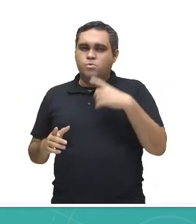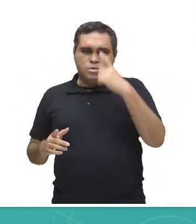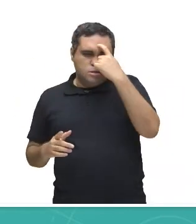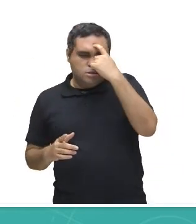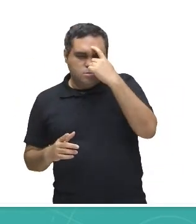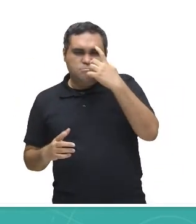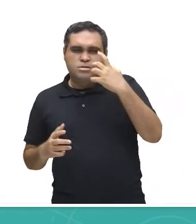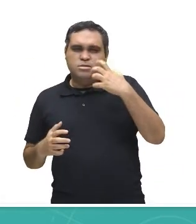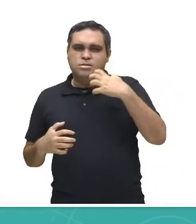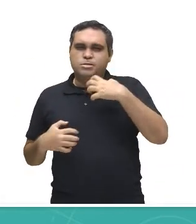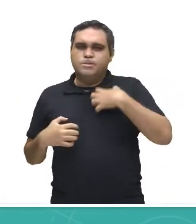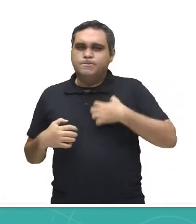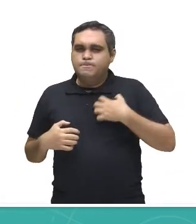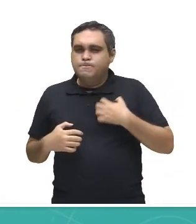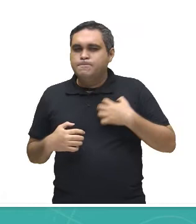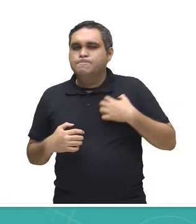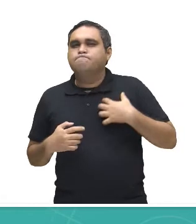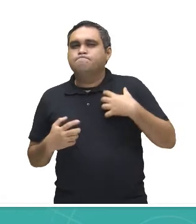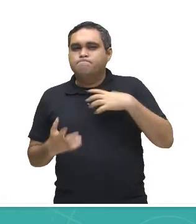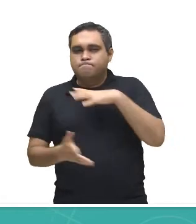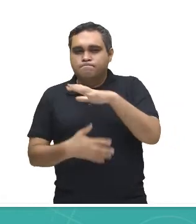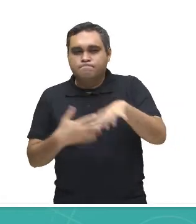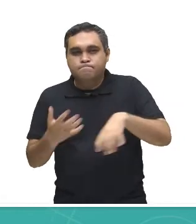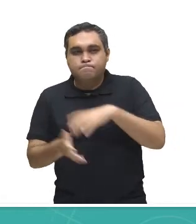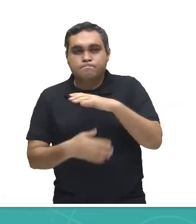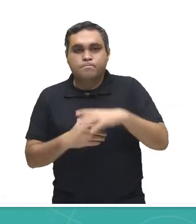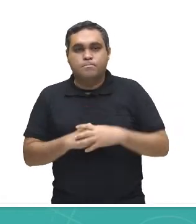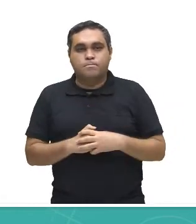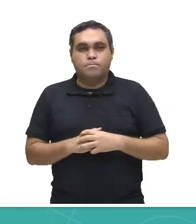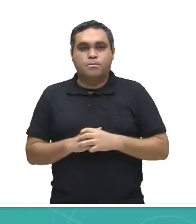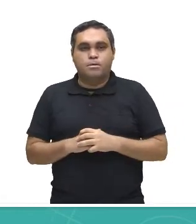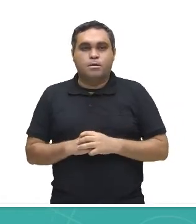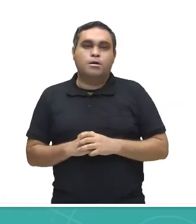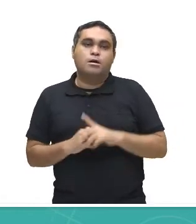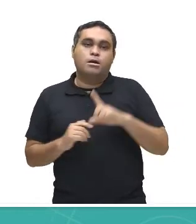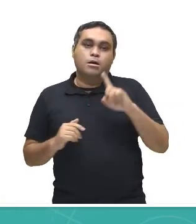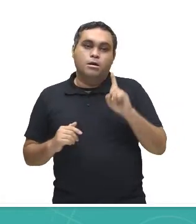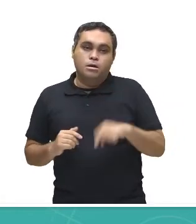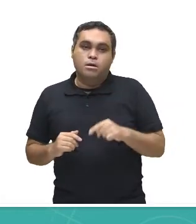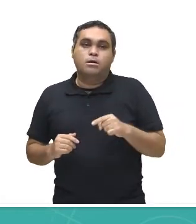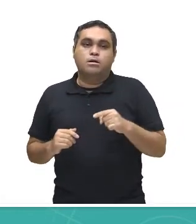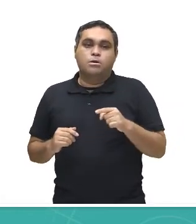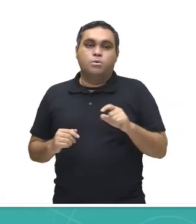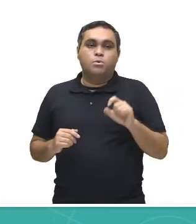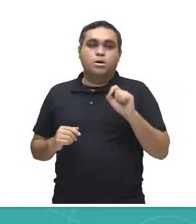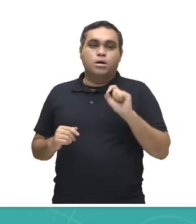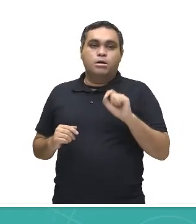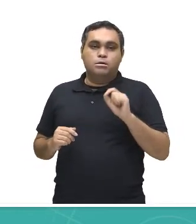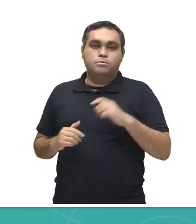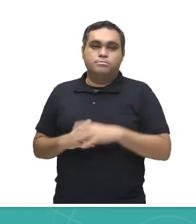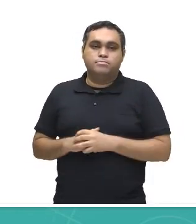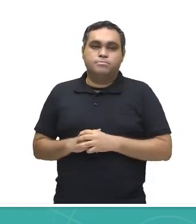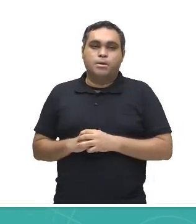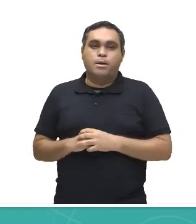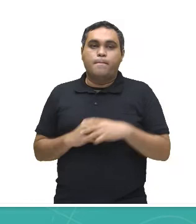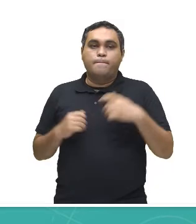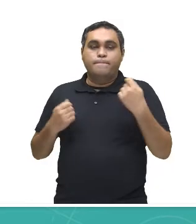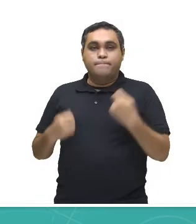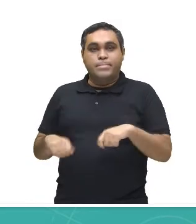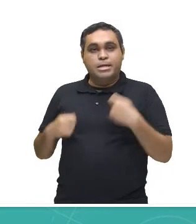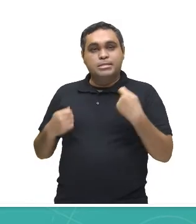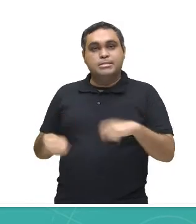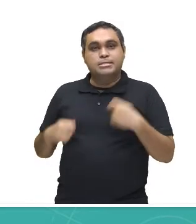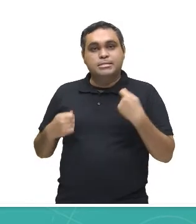ser a questão de um novo rifle britânico, né? Que para ser utilizado precisava aí do uso